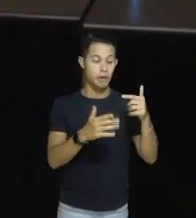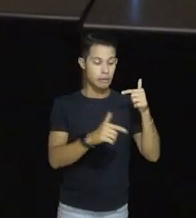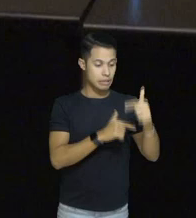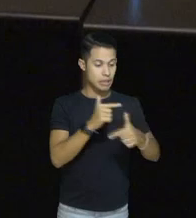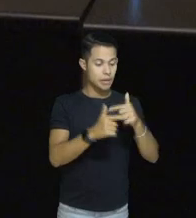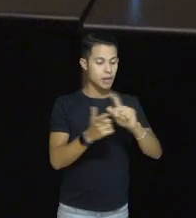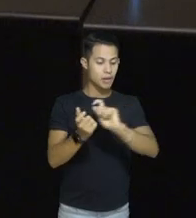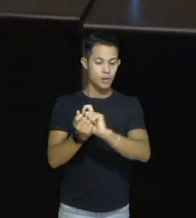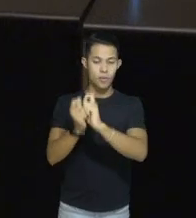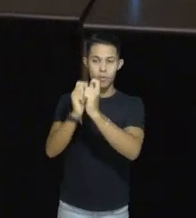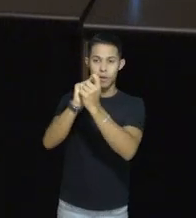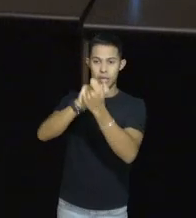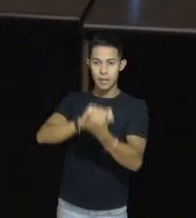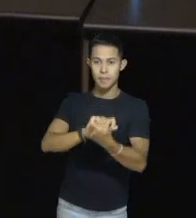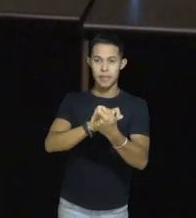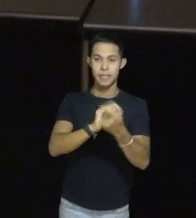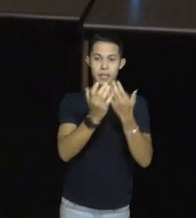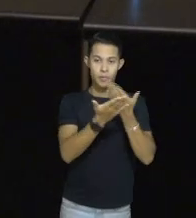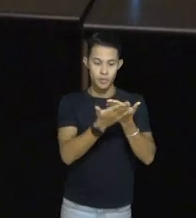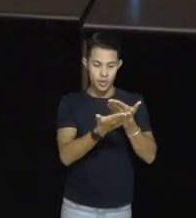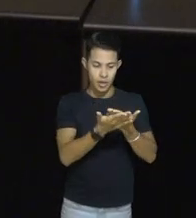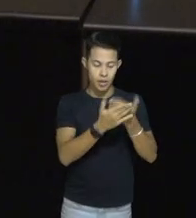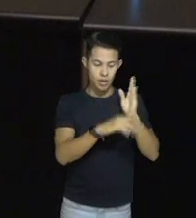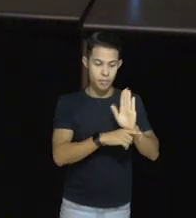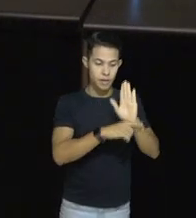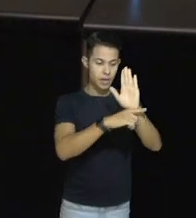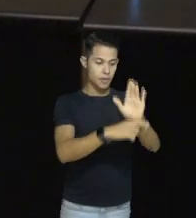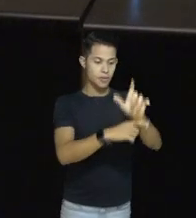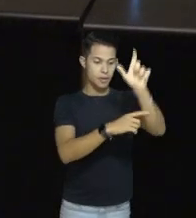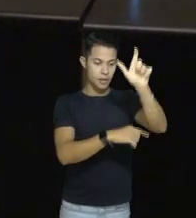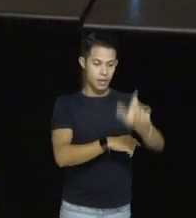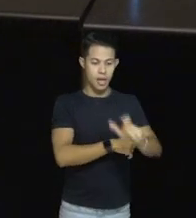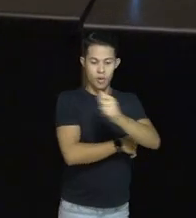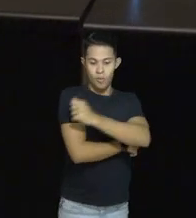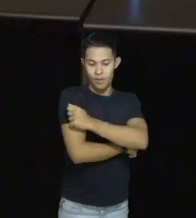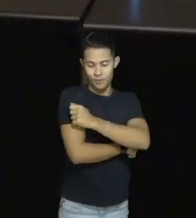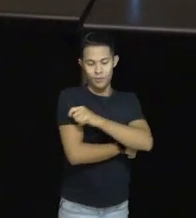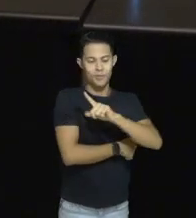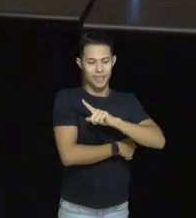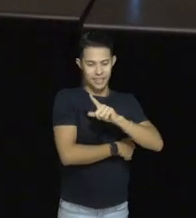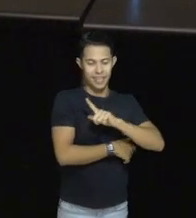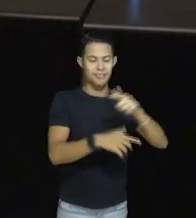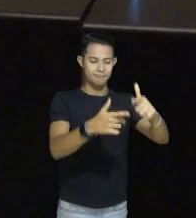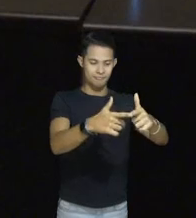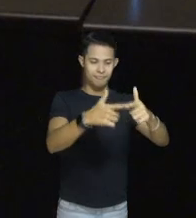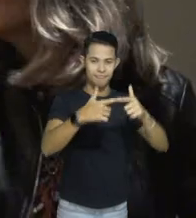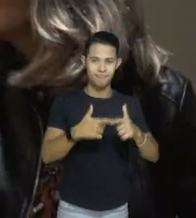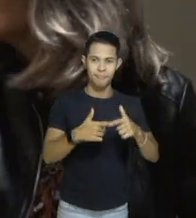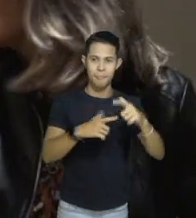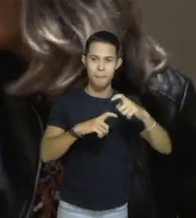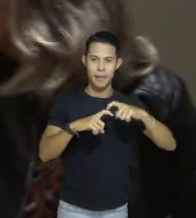adaptações de aulas para aquelas crianças que têm laudo em cada turma. Então, nossos professores